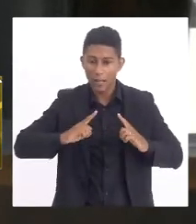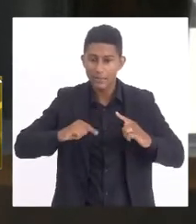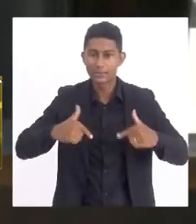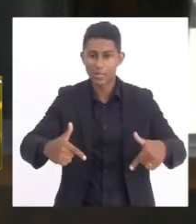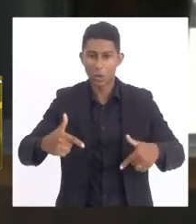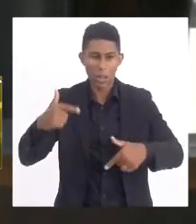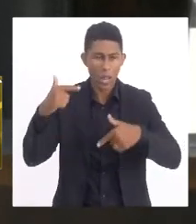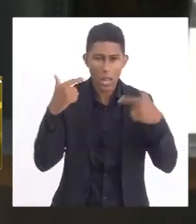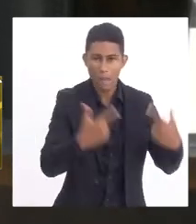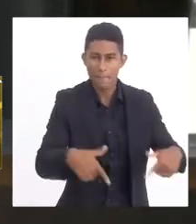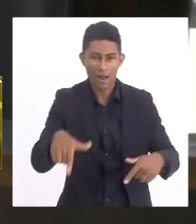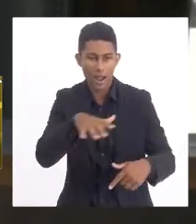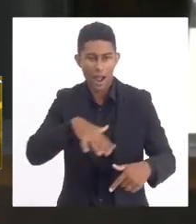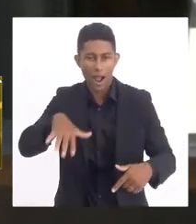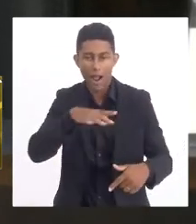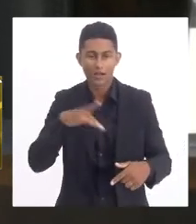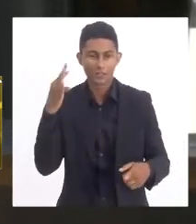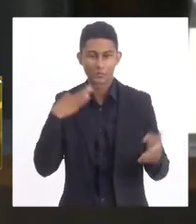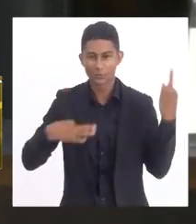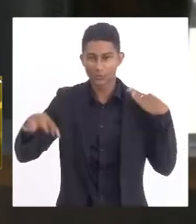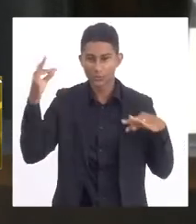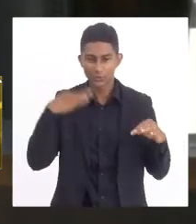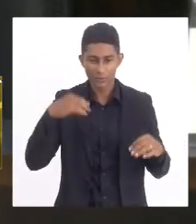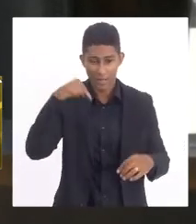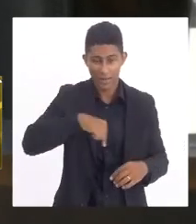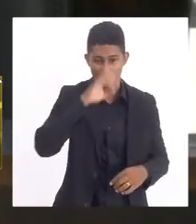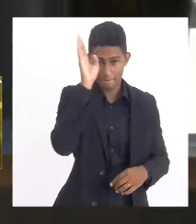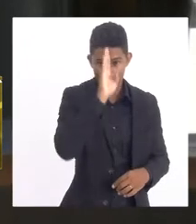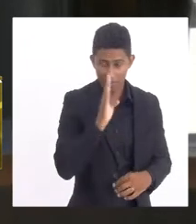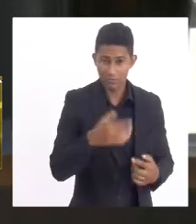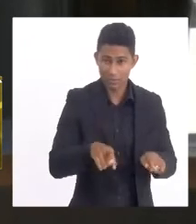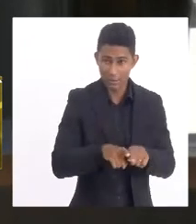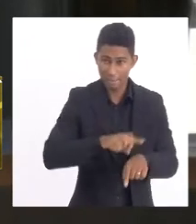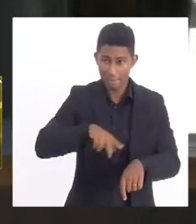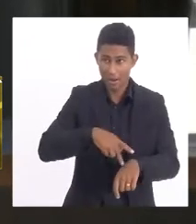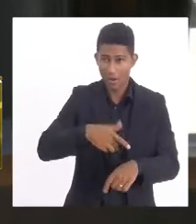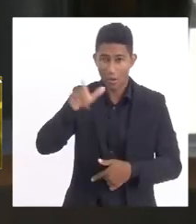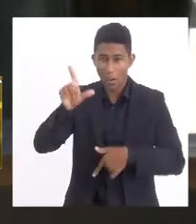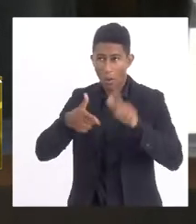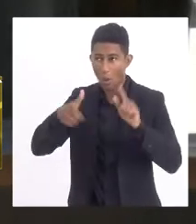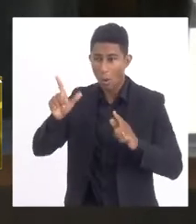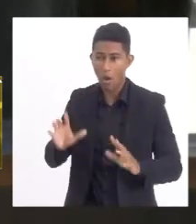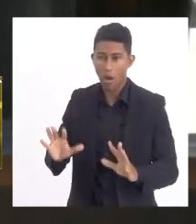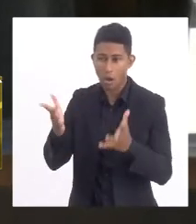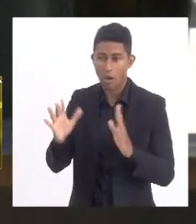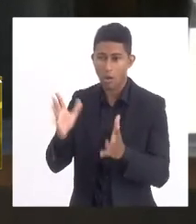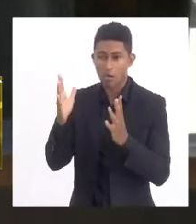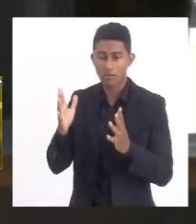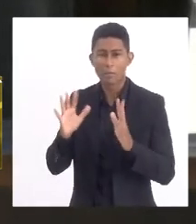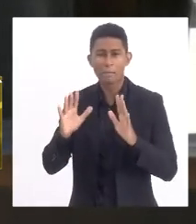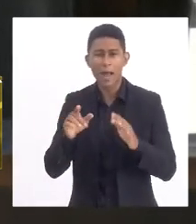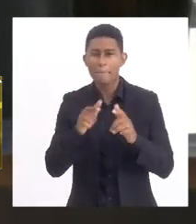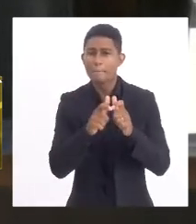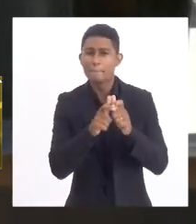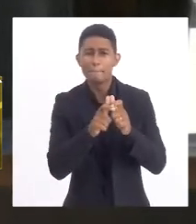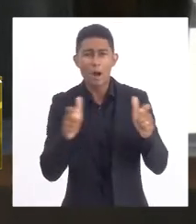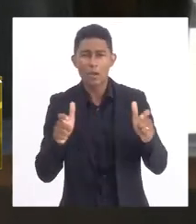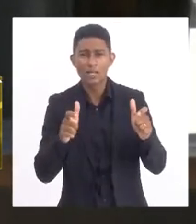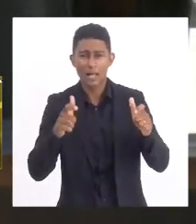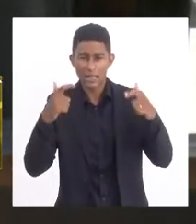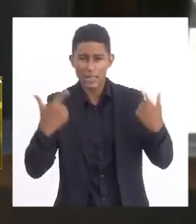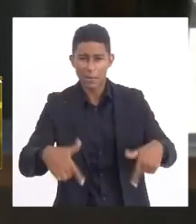interno e recentemente no turismo internacional na promoção do turismo internacional EA maioria das ações a senhora já citou